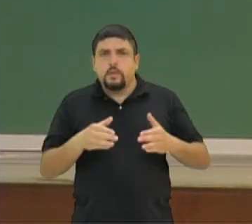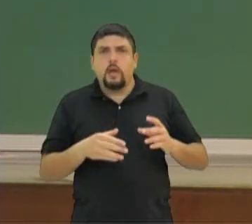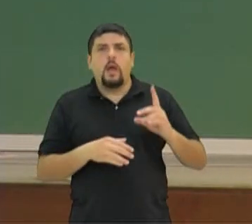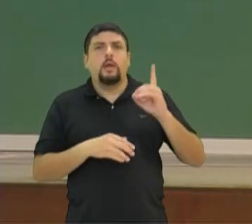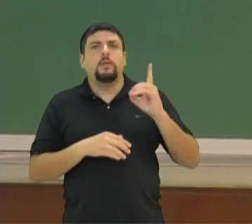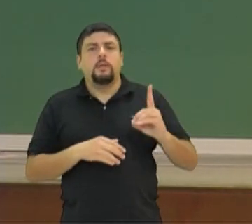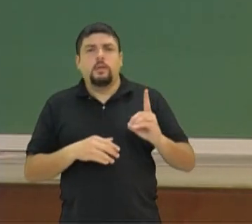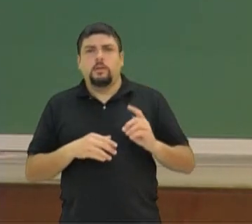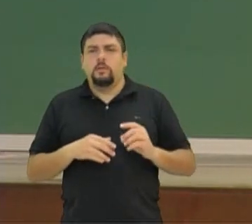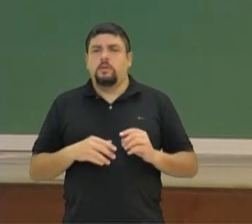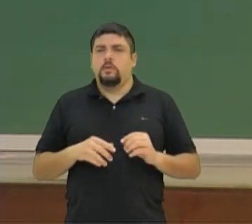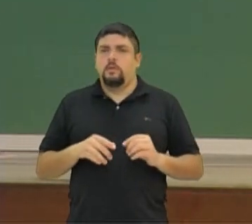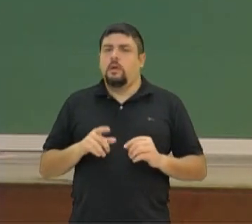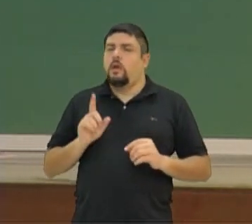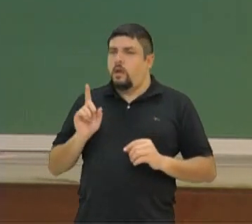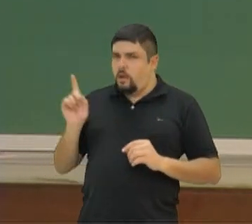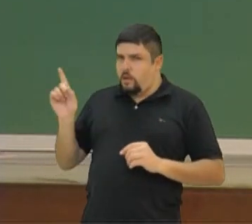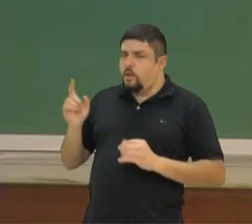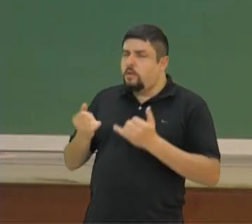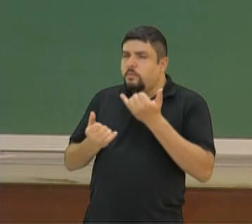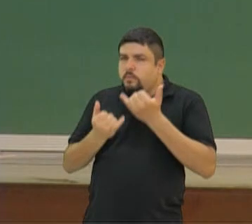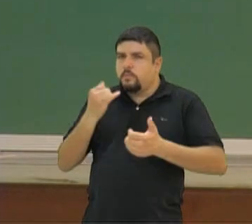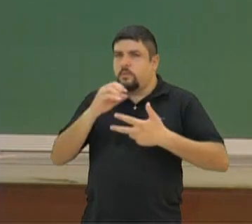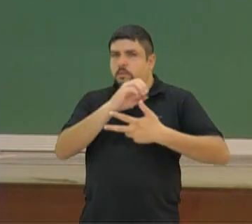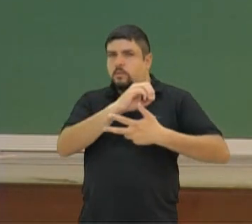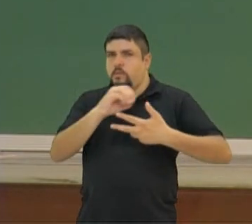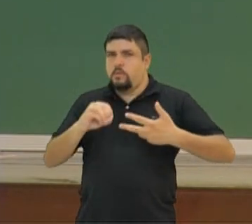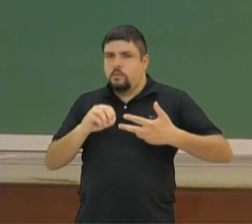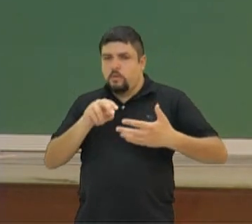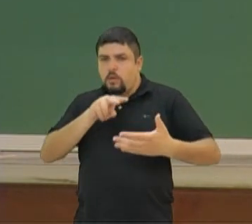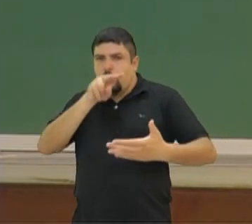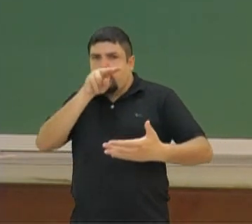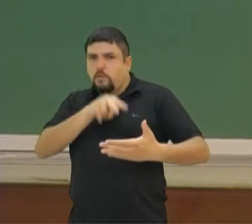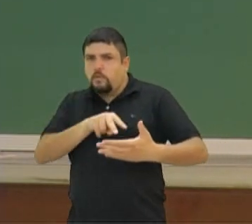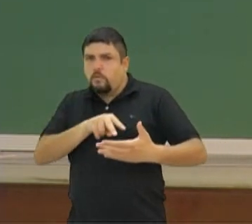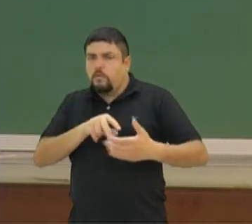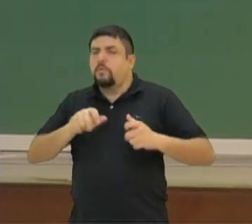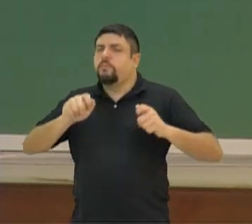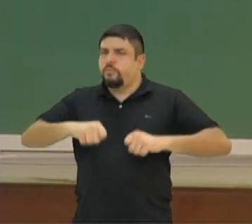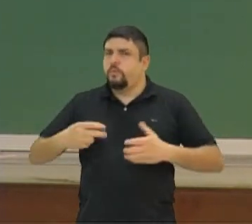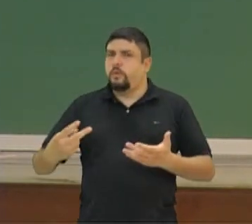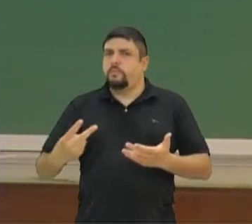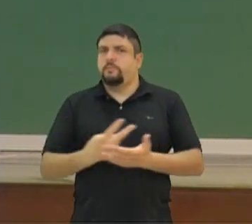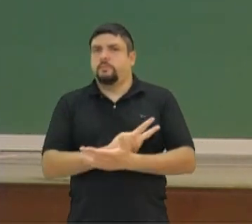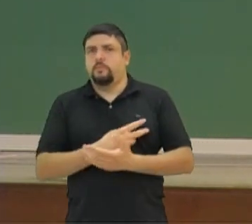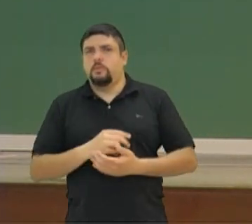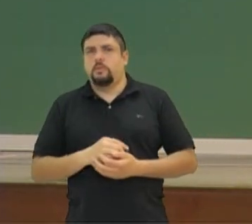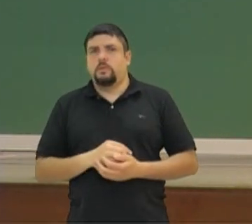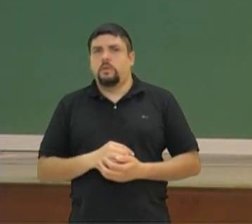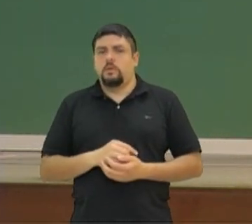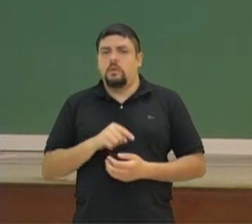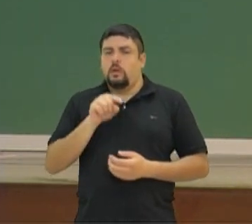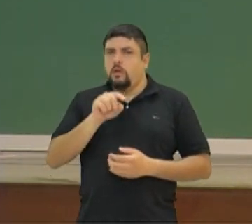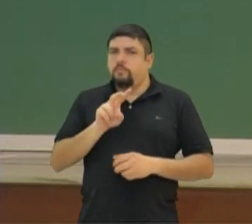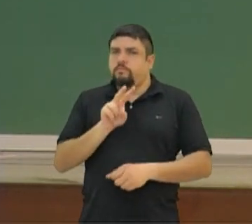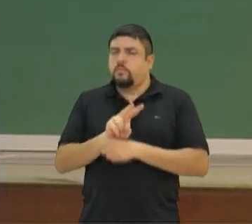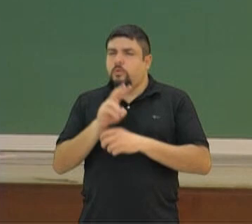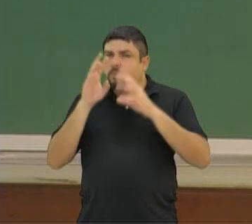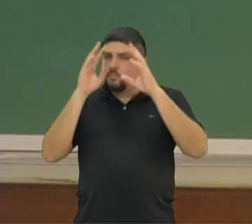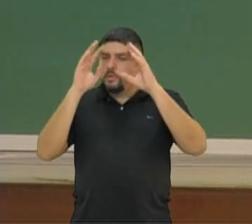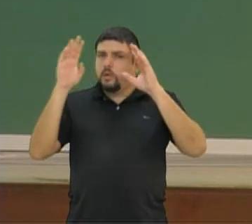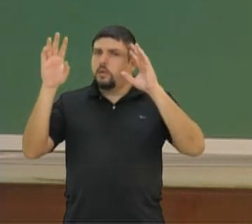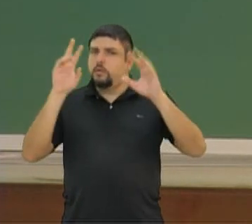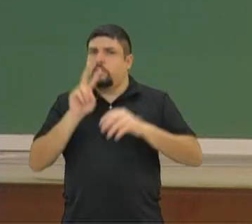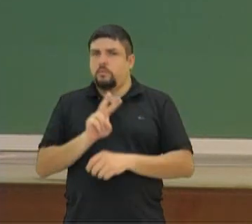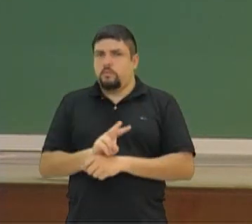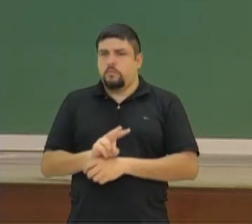tem cara de Enem, induz ao erro. Tá? São os nossos distratores. Cuidado com isso. Então, elimine